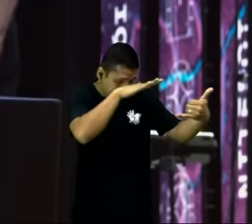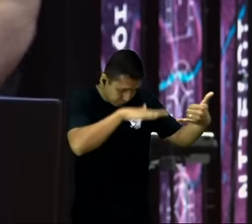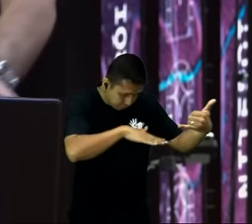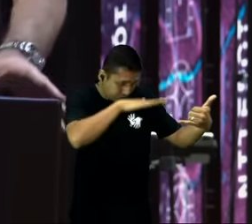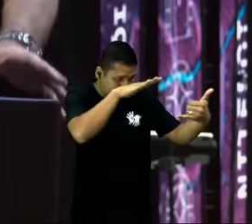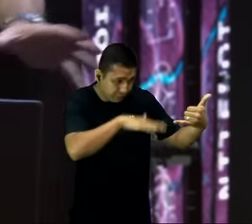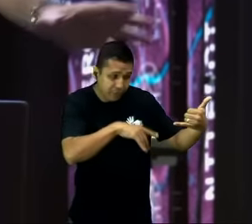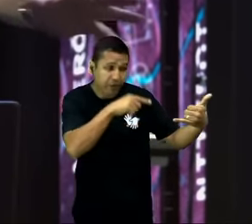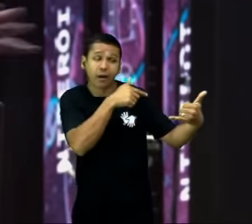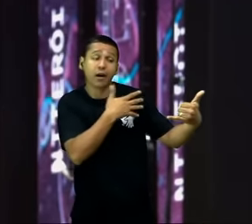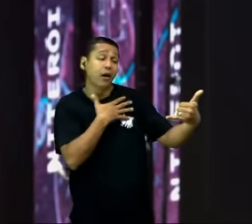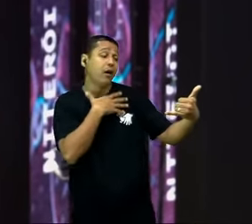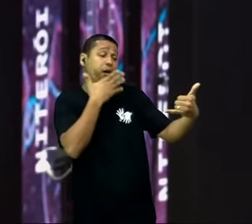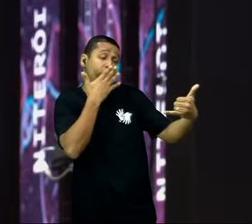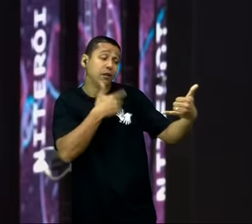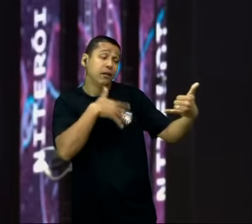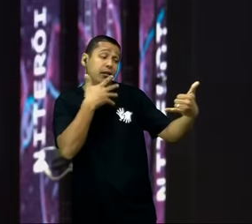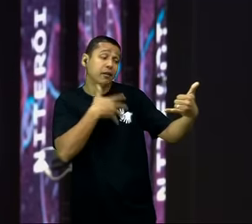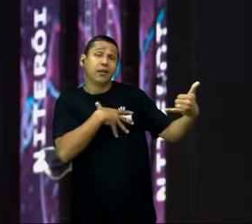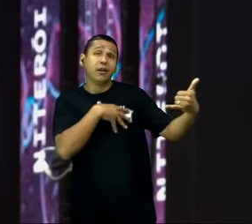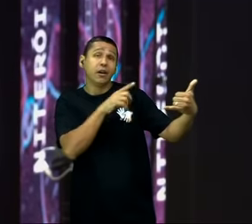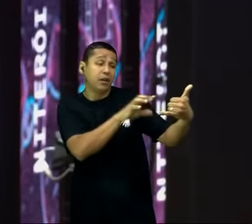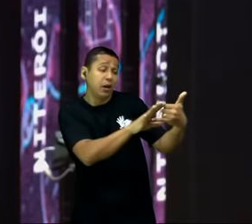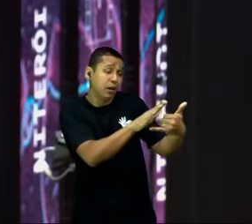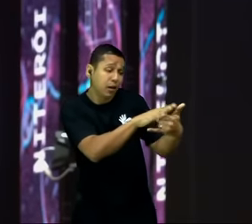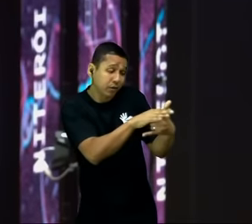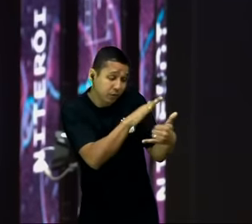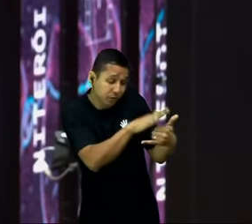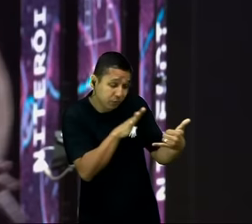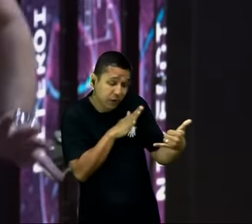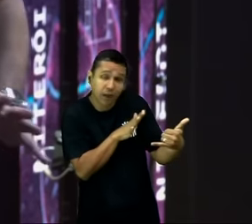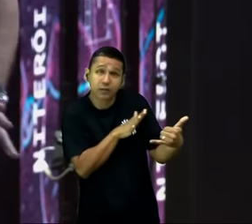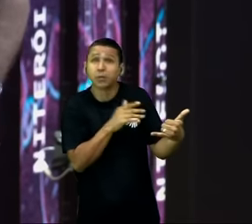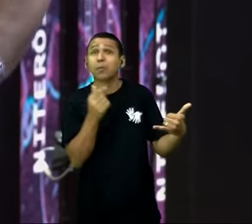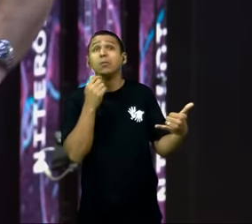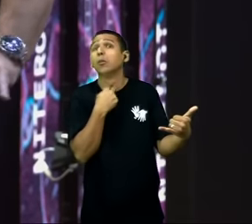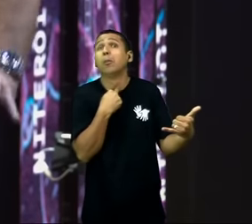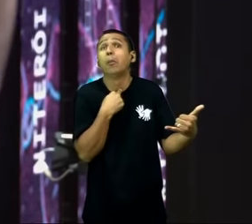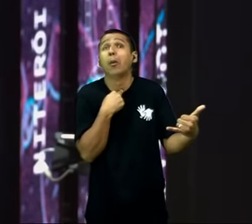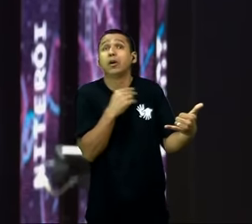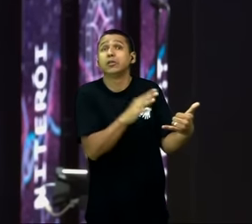Meu Deus, só de pensar, ai, não, mexe no meu celular não.